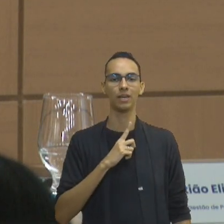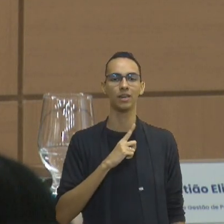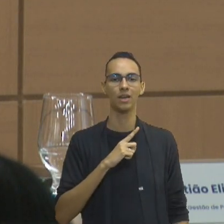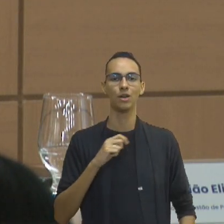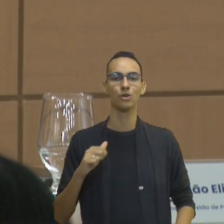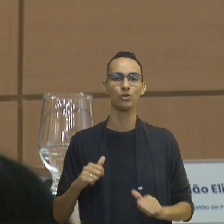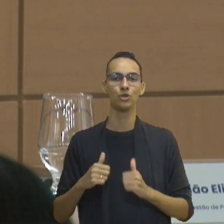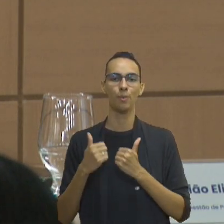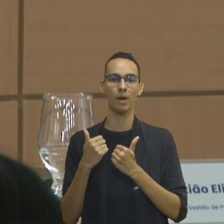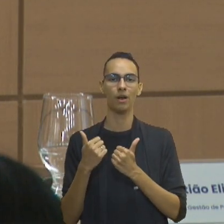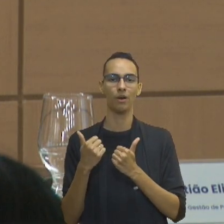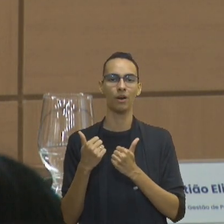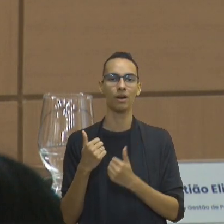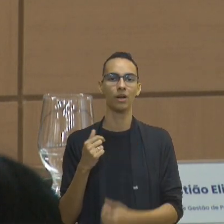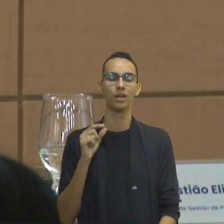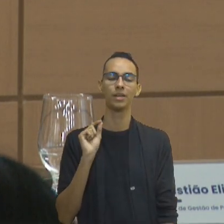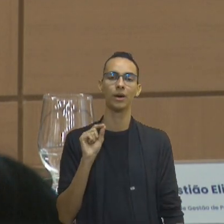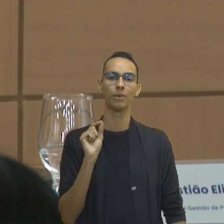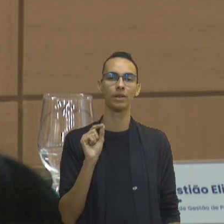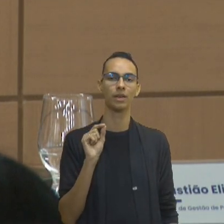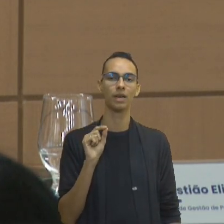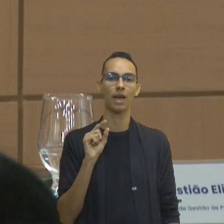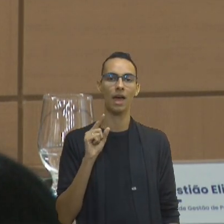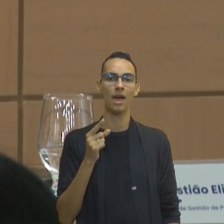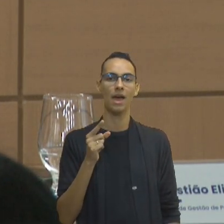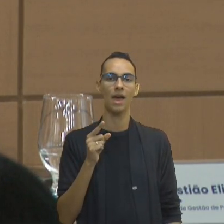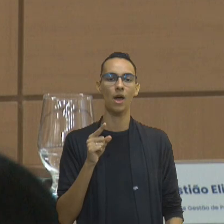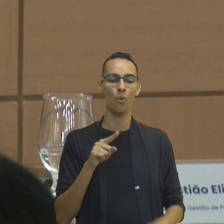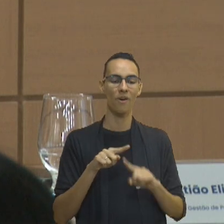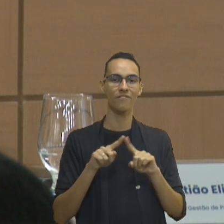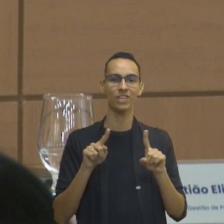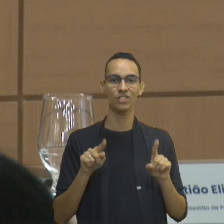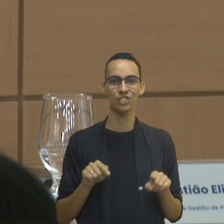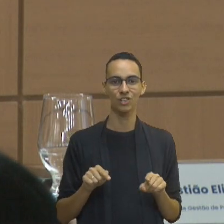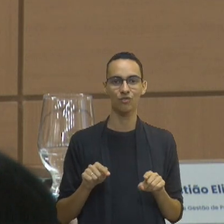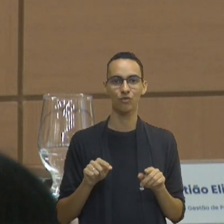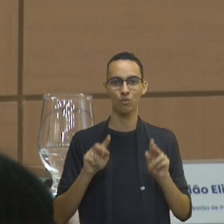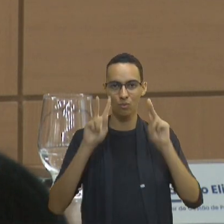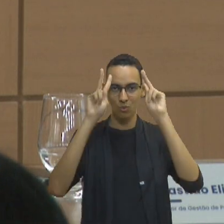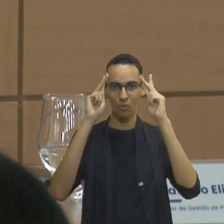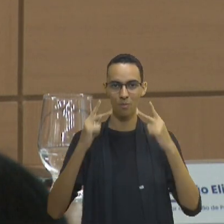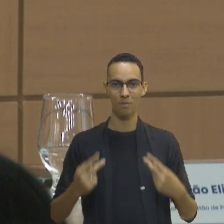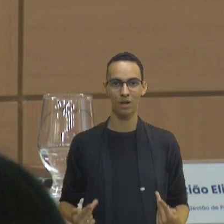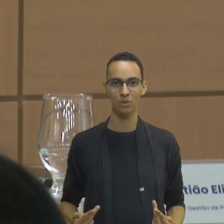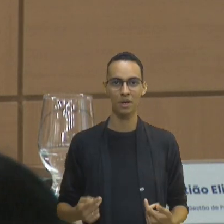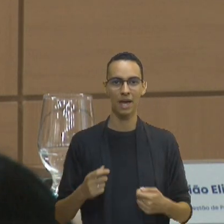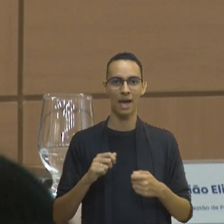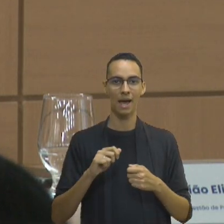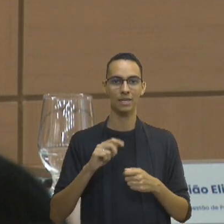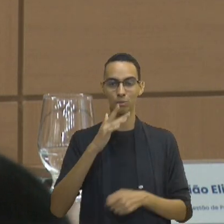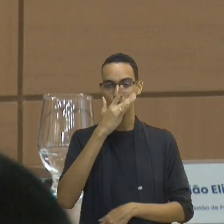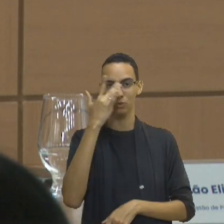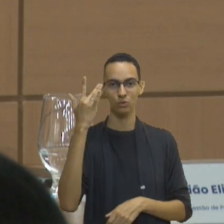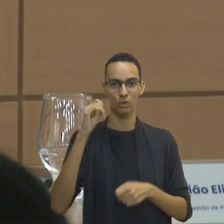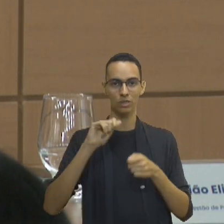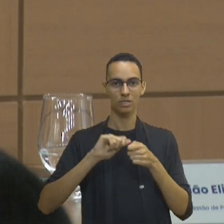melhor, que é o seu efetivo humano, né, que são as pessoas que fazem a universidade